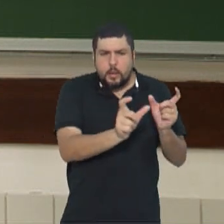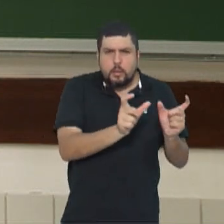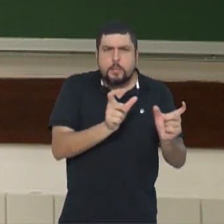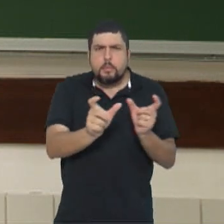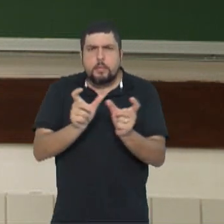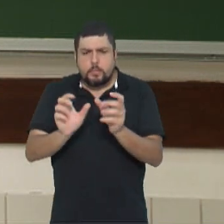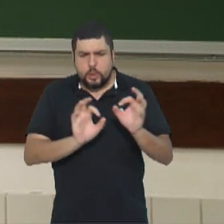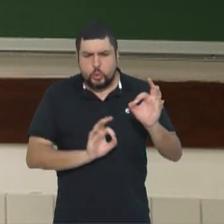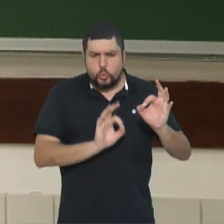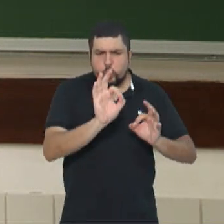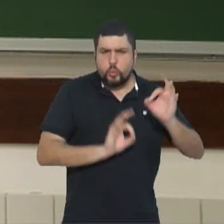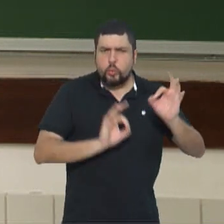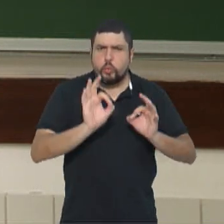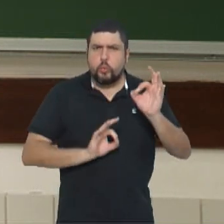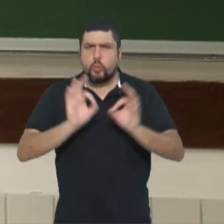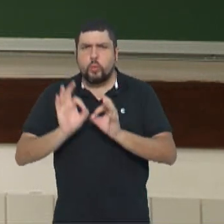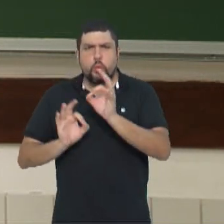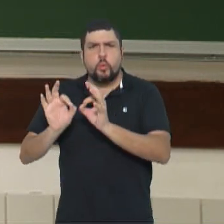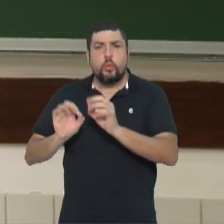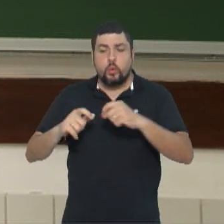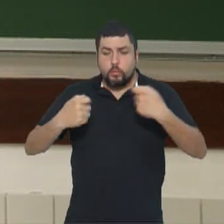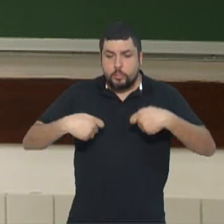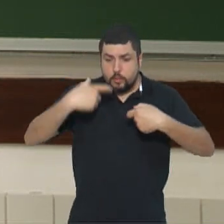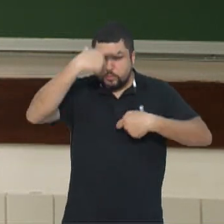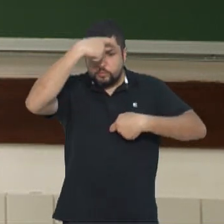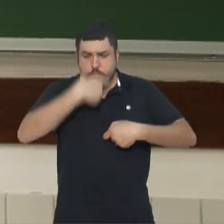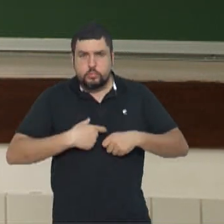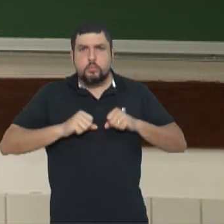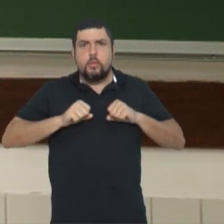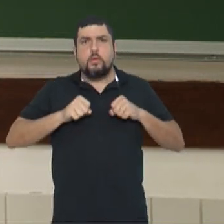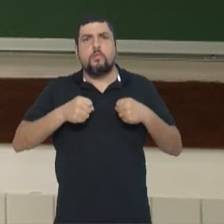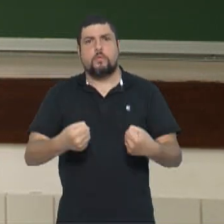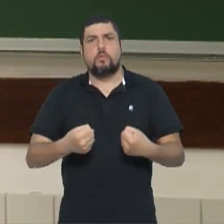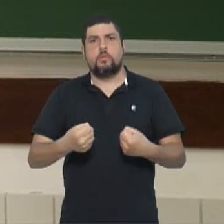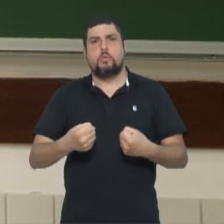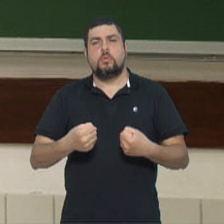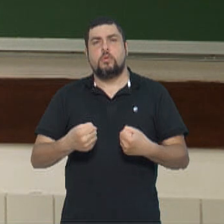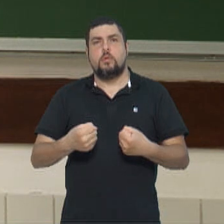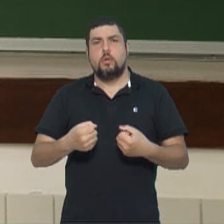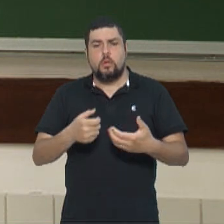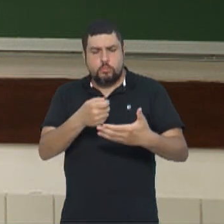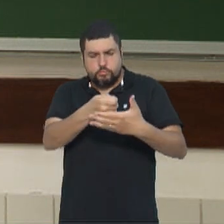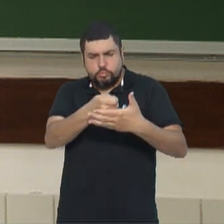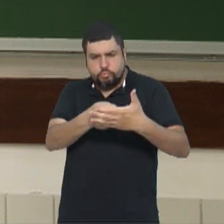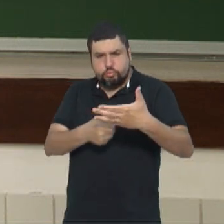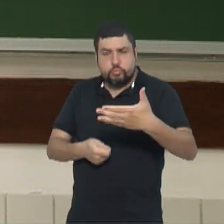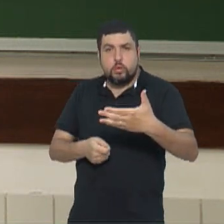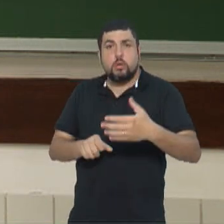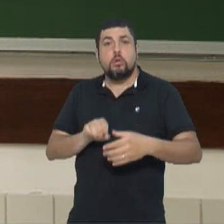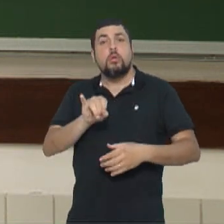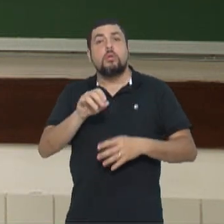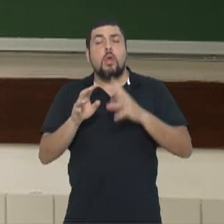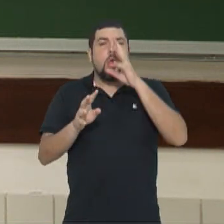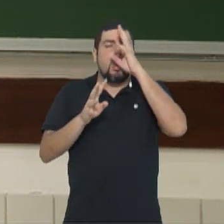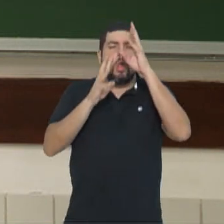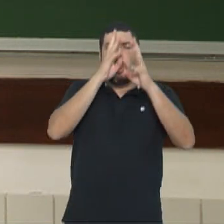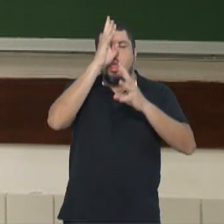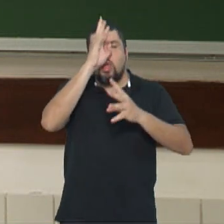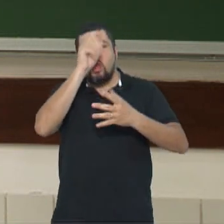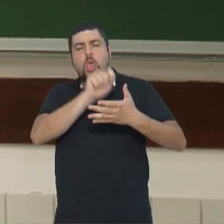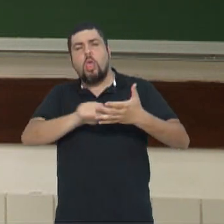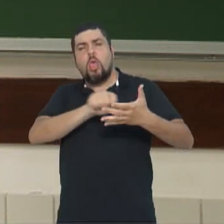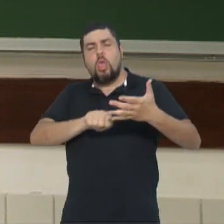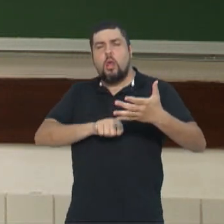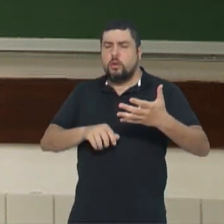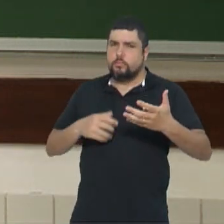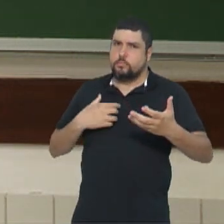e exige um esforço para que aquele texto fique do jeito que eu quero. Senão, sai qualquer coisa e não é isso que a gente quer.